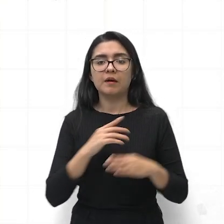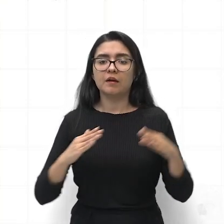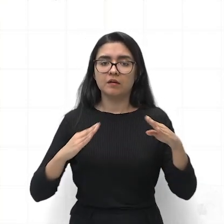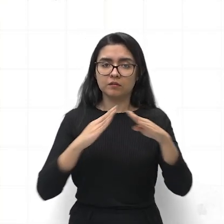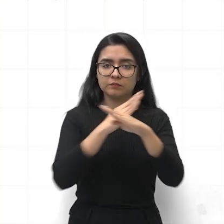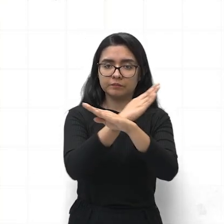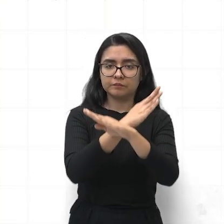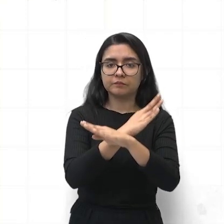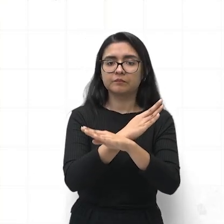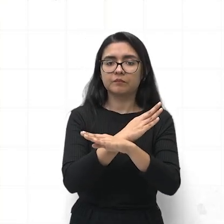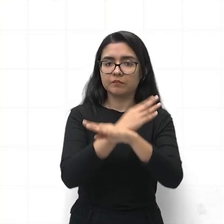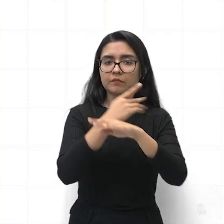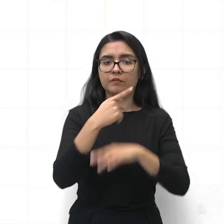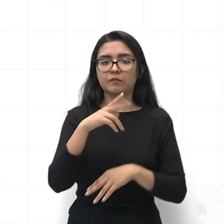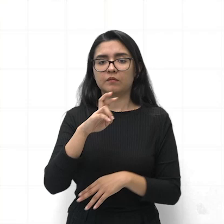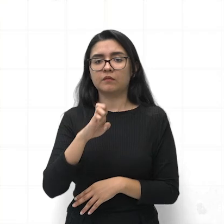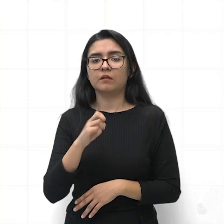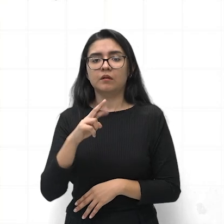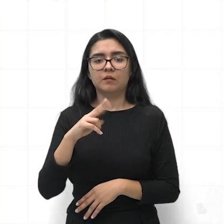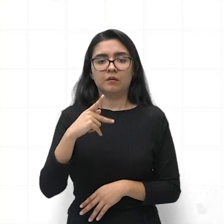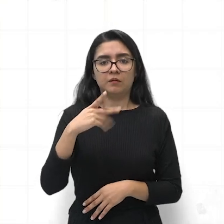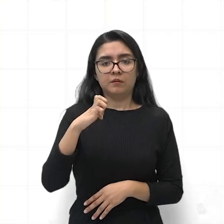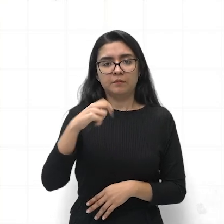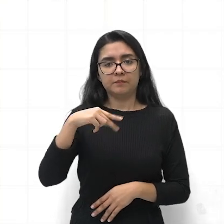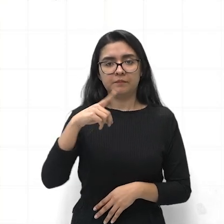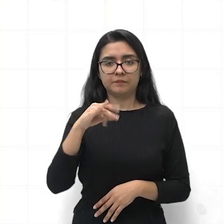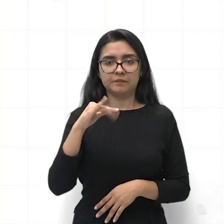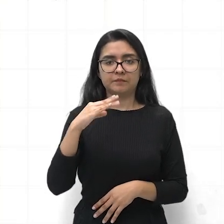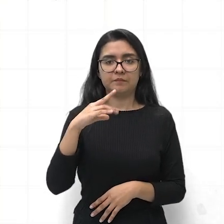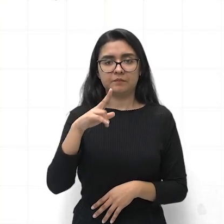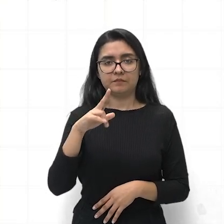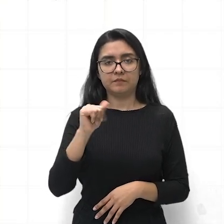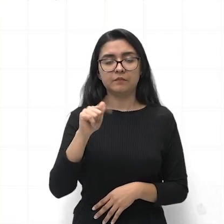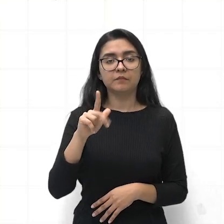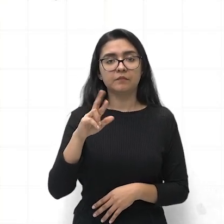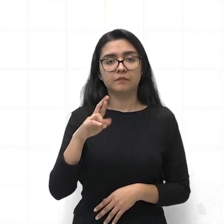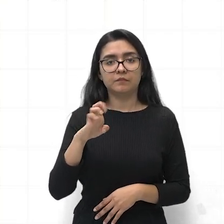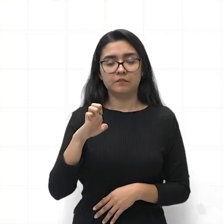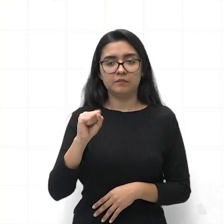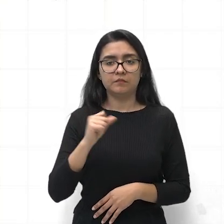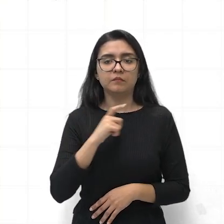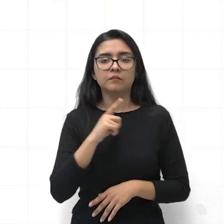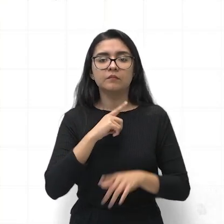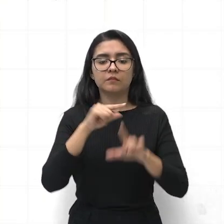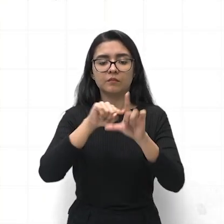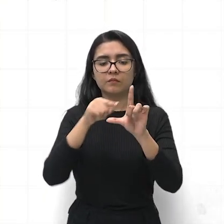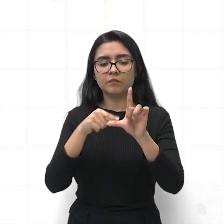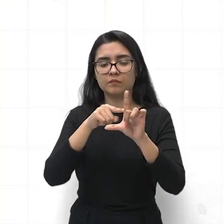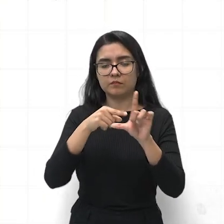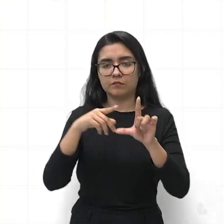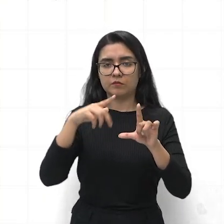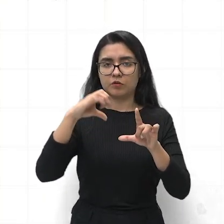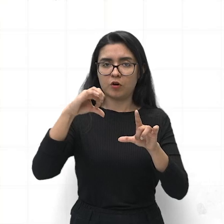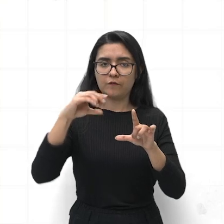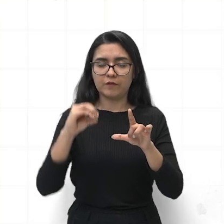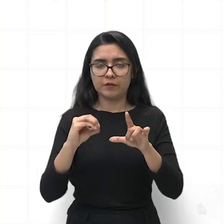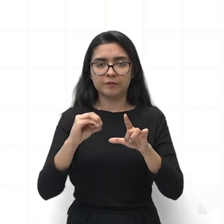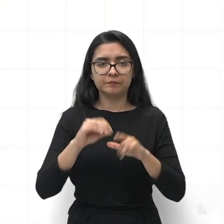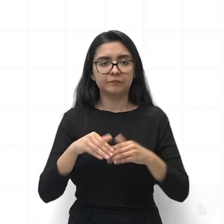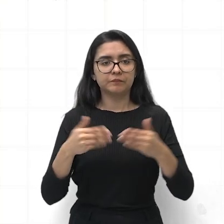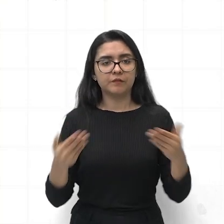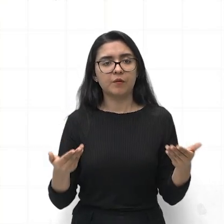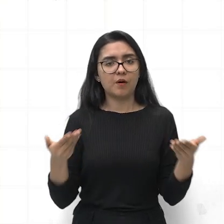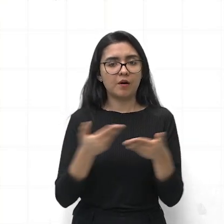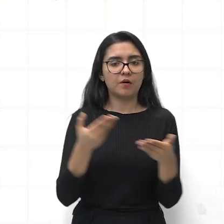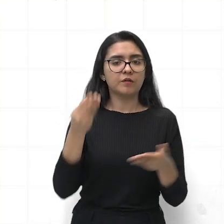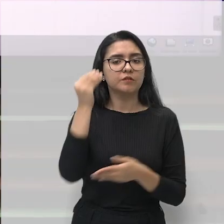perpendiculares. Quando duas retas são perpendiculares? Quando elas formam entre si ângulos de 90 graus. E vamos ver